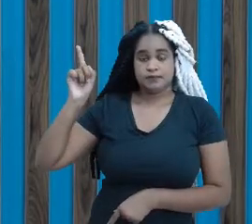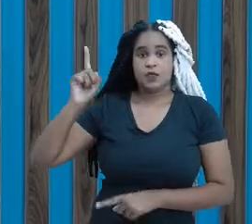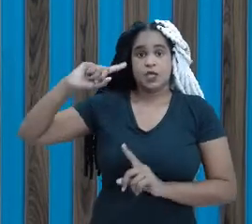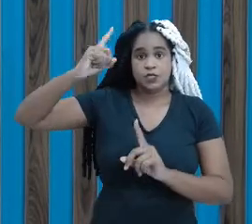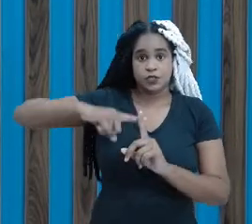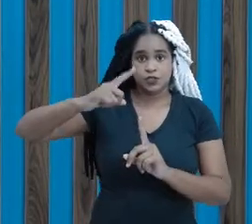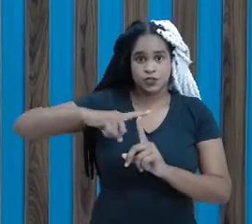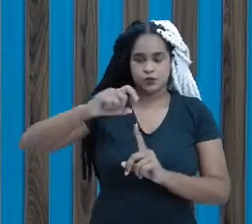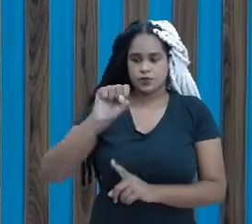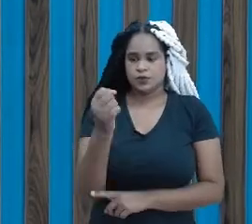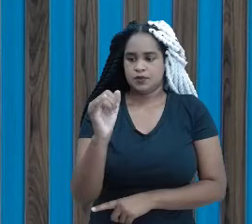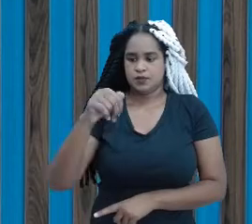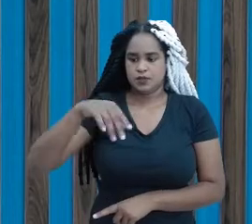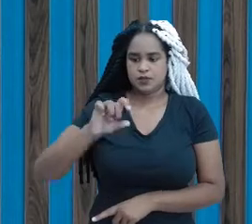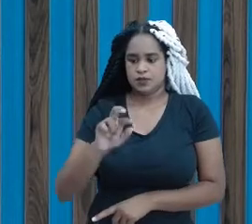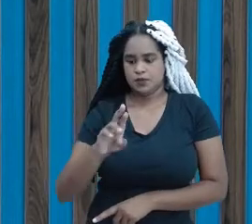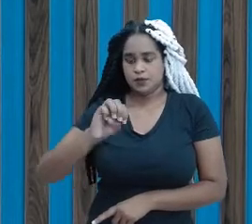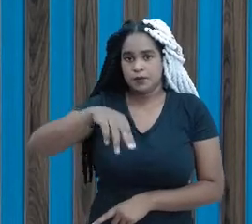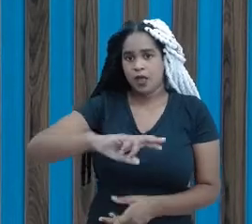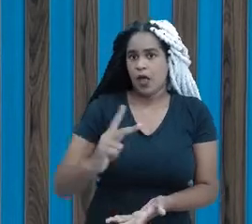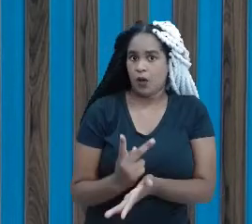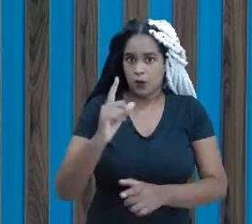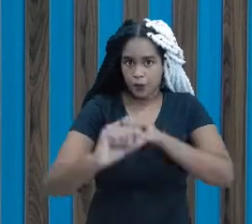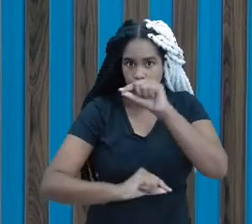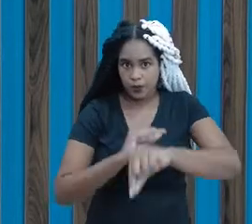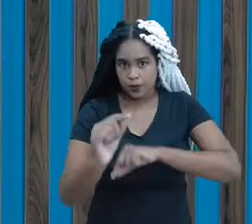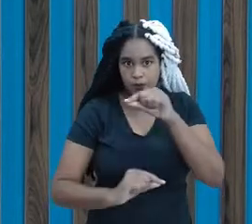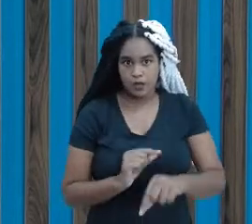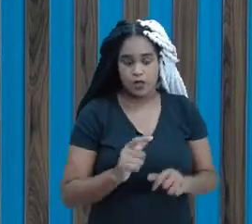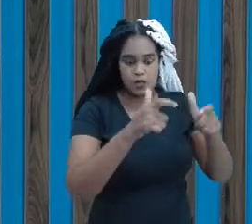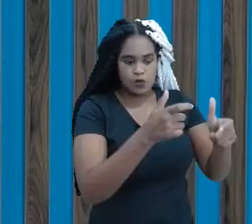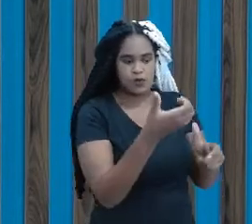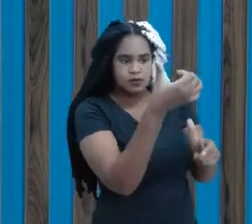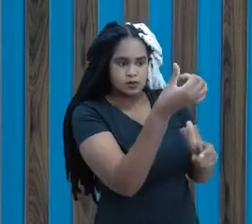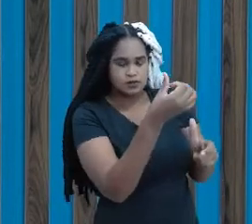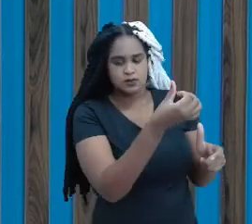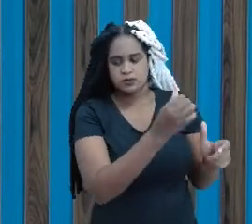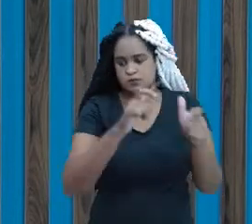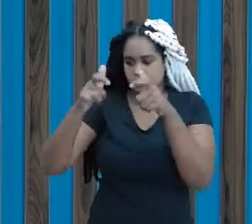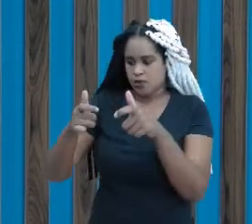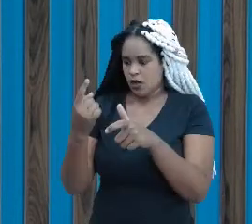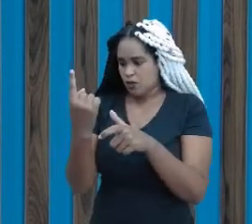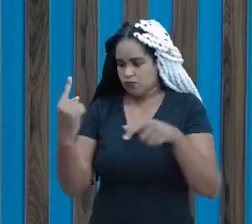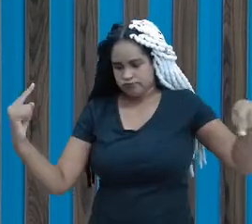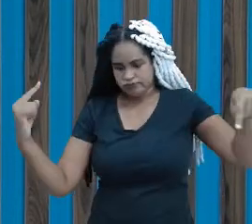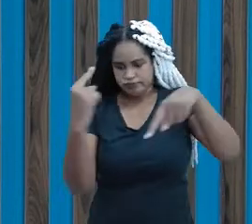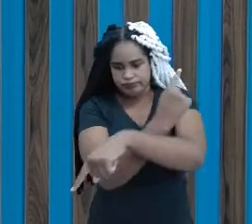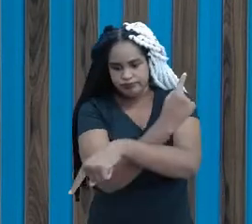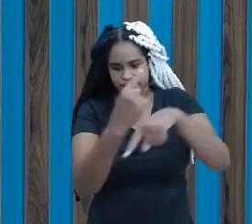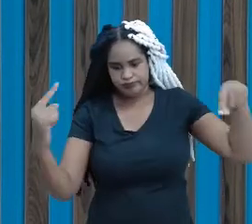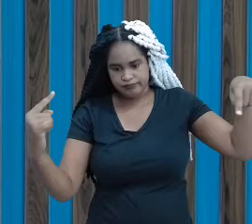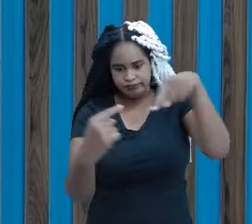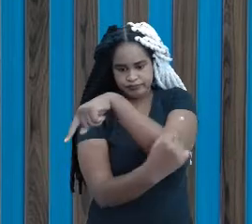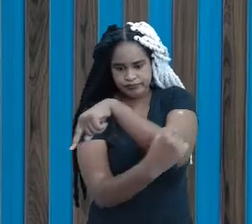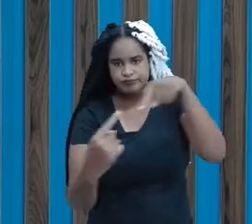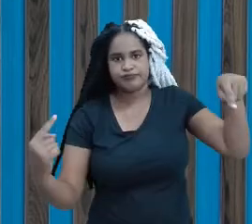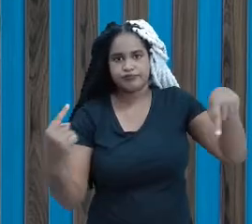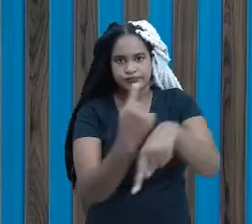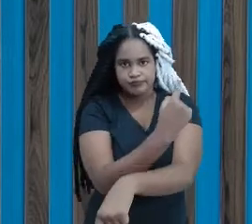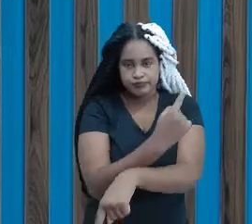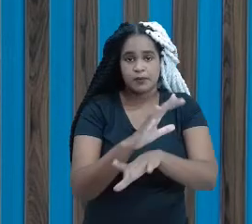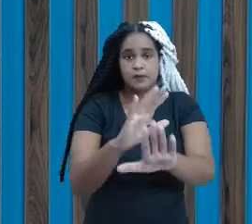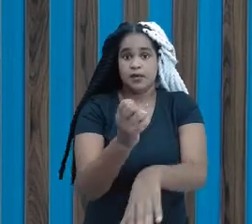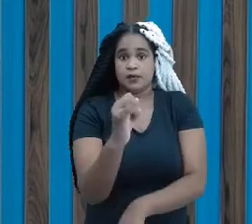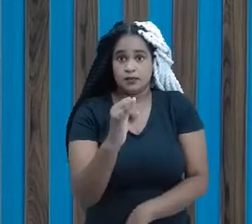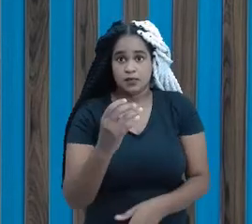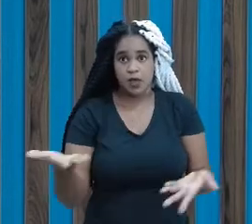ocorre aí, né, do cromossomo 6 para o cromossomo 1 e vice-versa, tá certo? Mas quando a gente vai